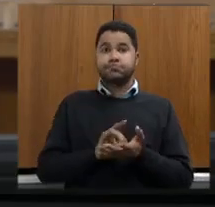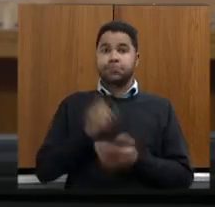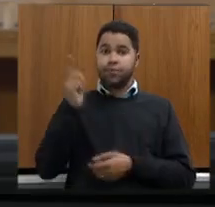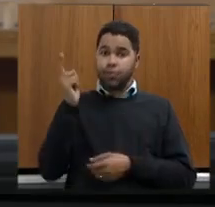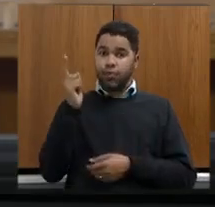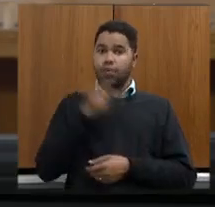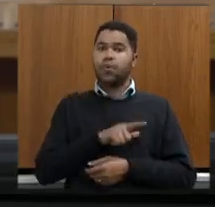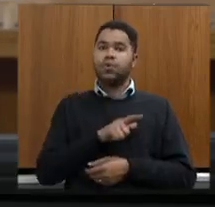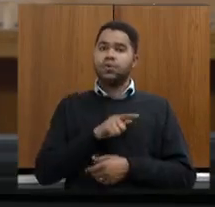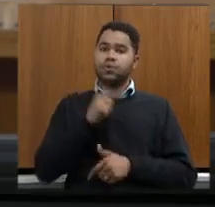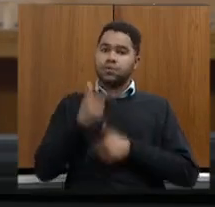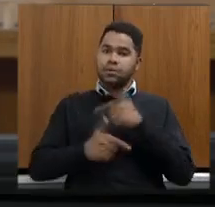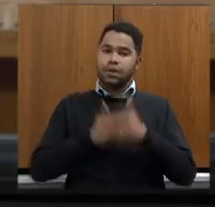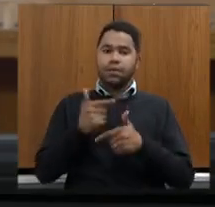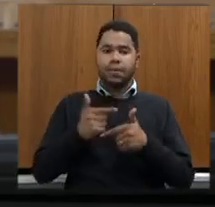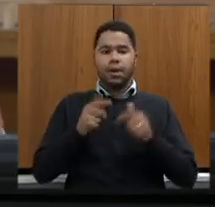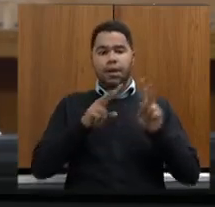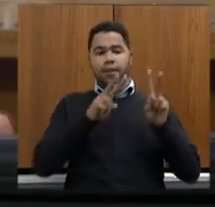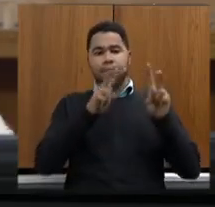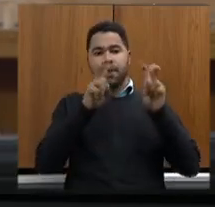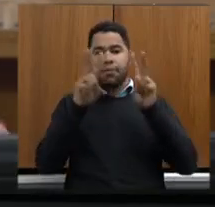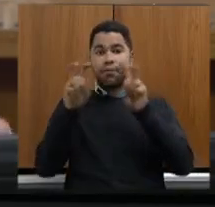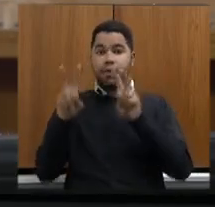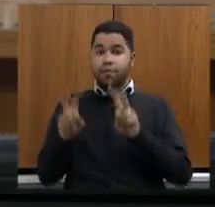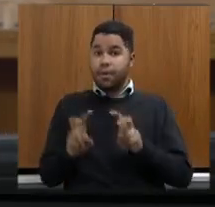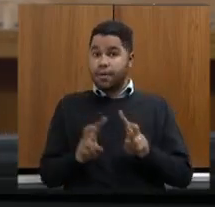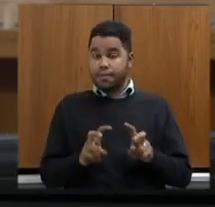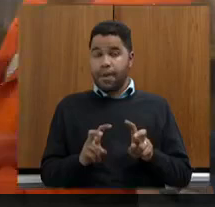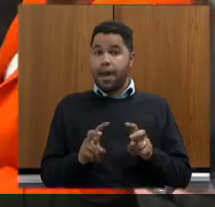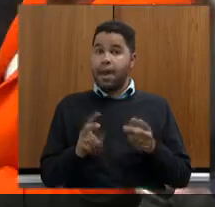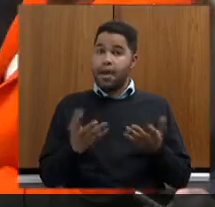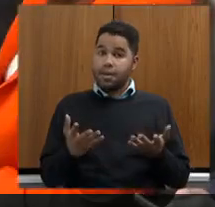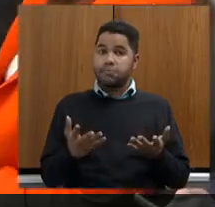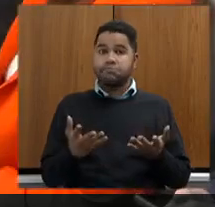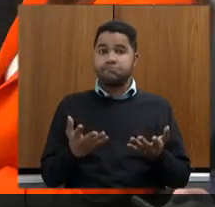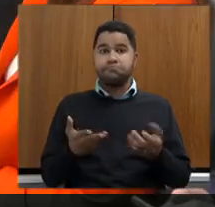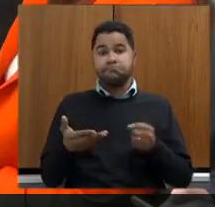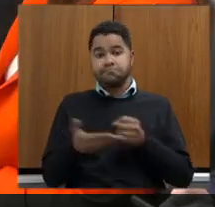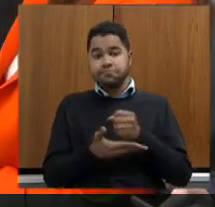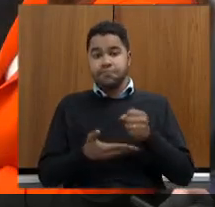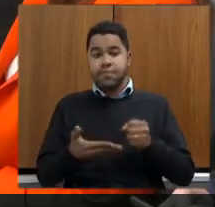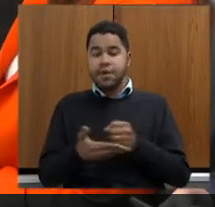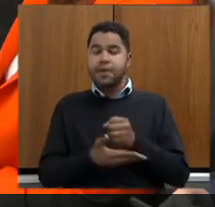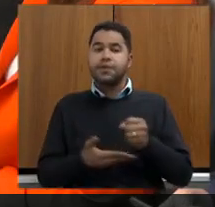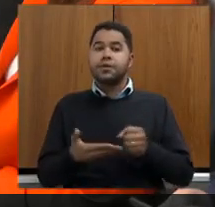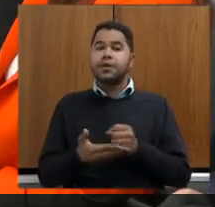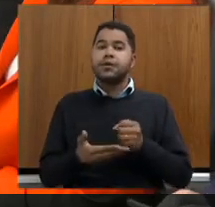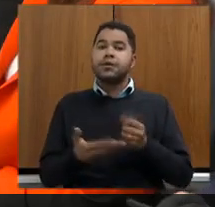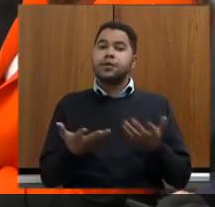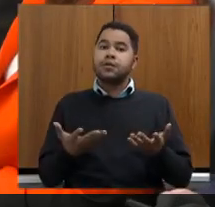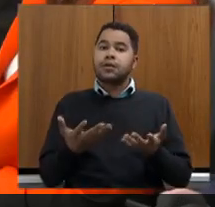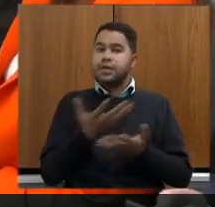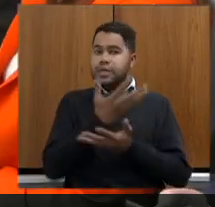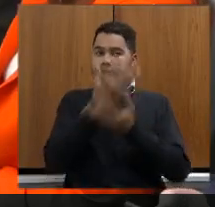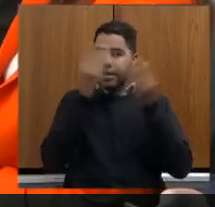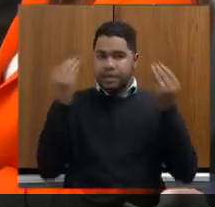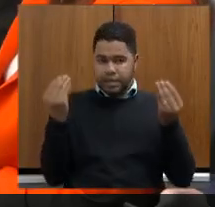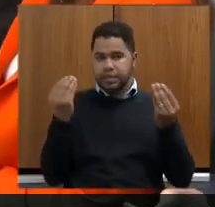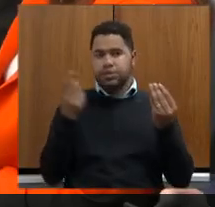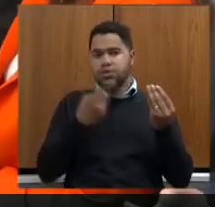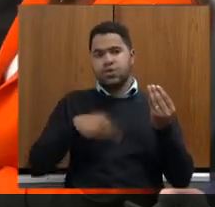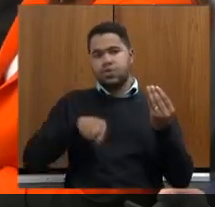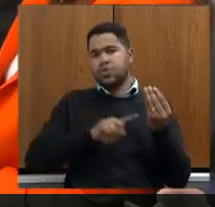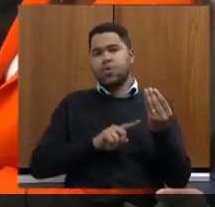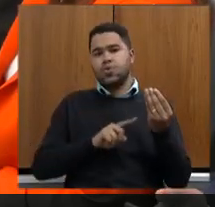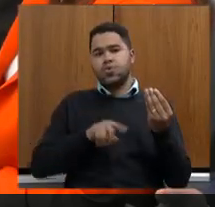conseguir trabalhar essas temáticas que eram temáticas que basicamente estavam de alguma esquecidas no estado